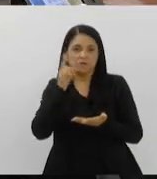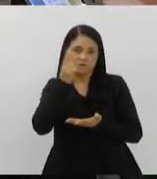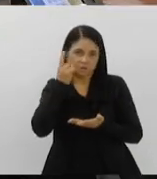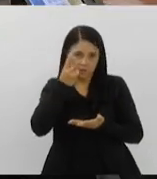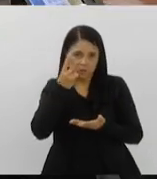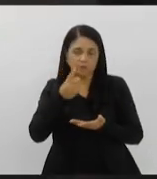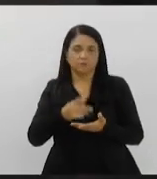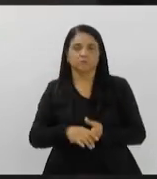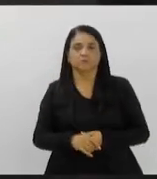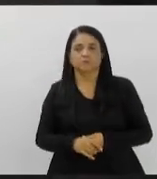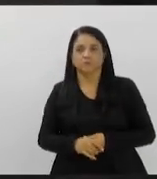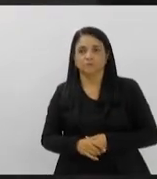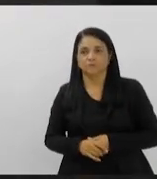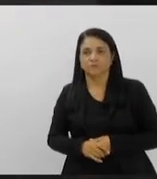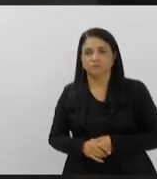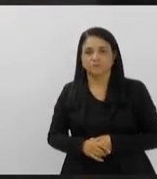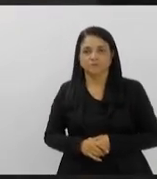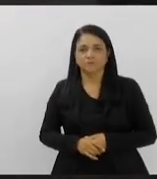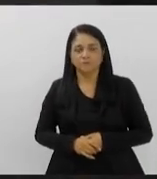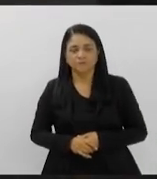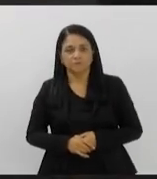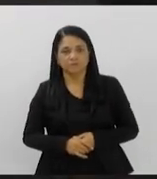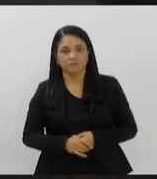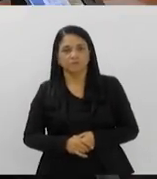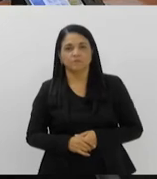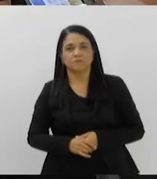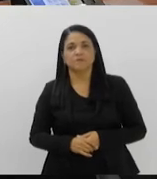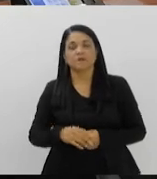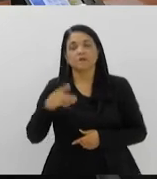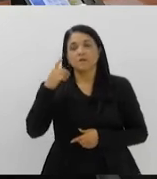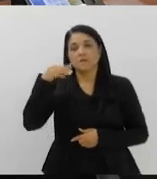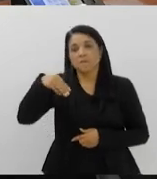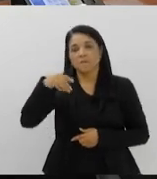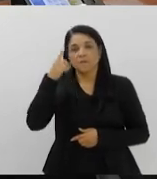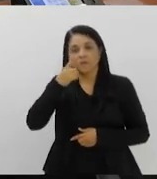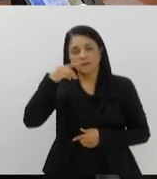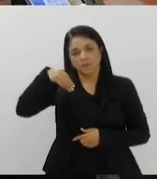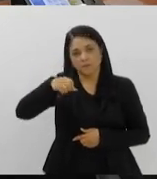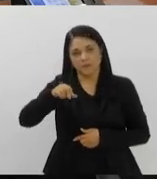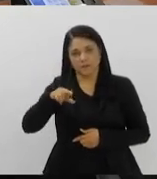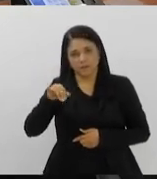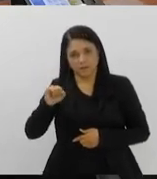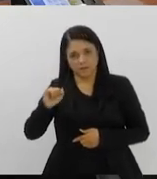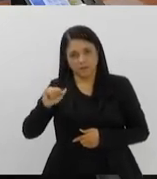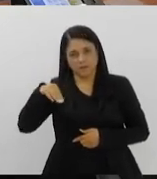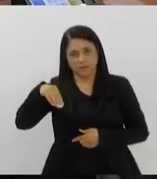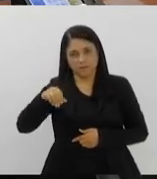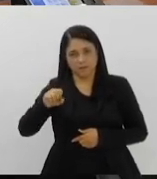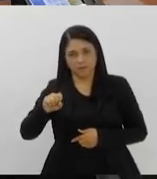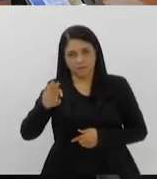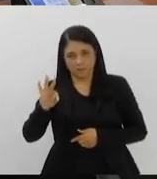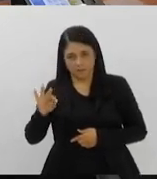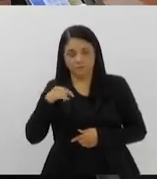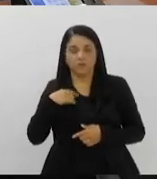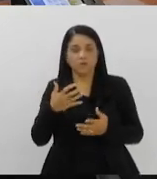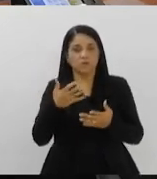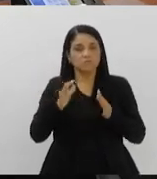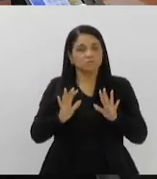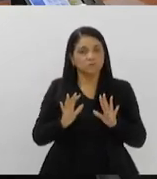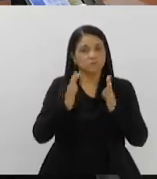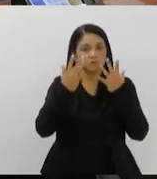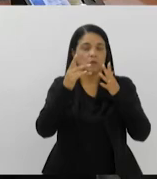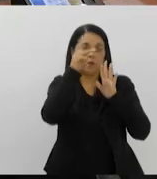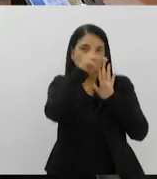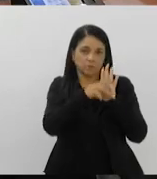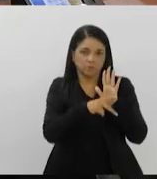Muito obrigado, deputado Flávio Serafim. Marinho, do MST, por favor. Obrigada, presidente. Também gostaria de saudar o